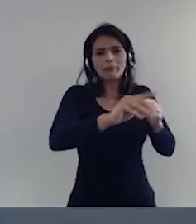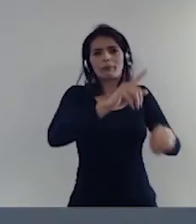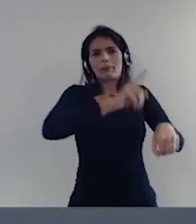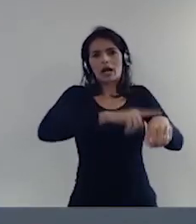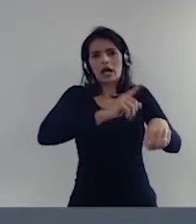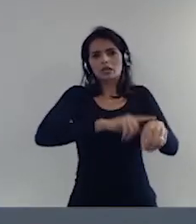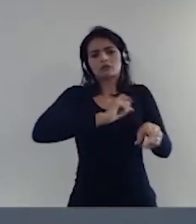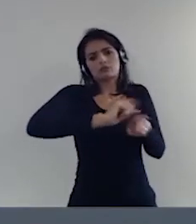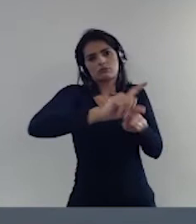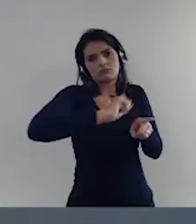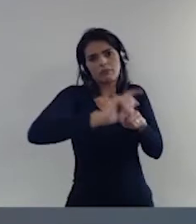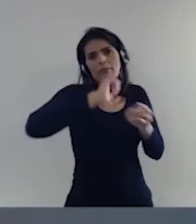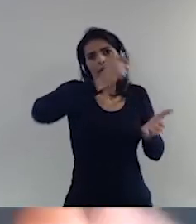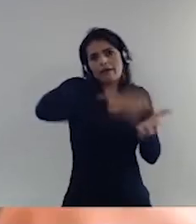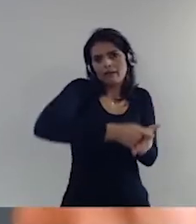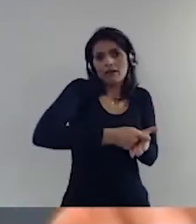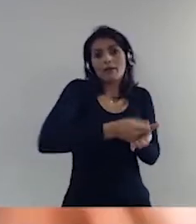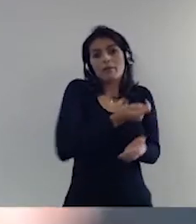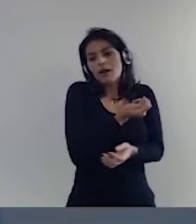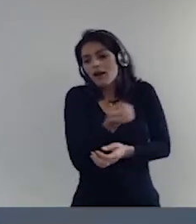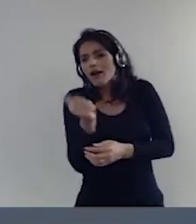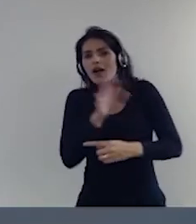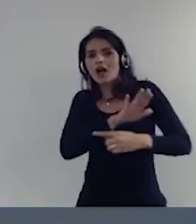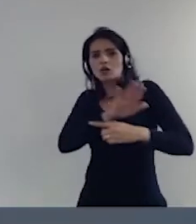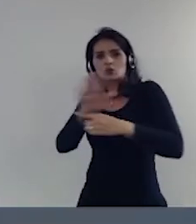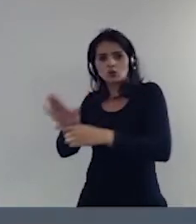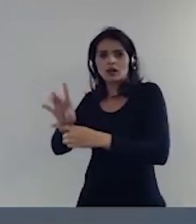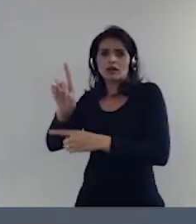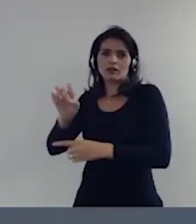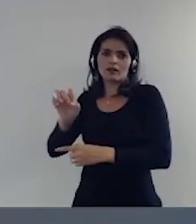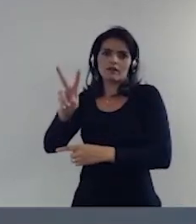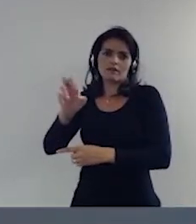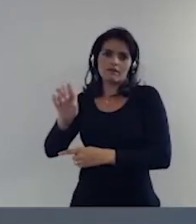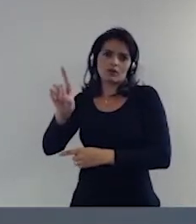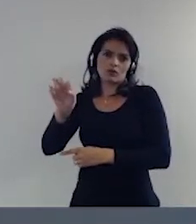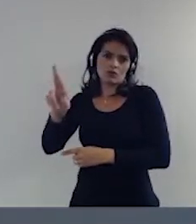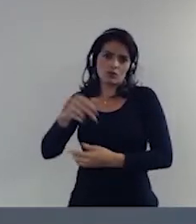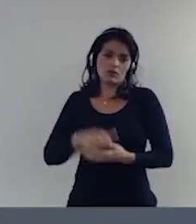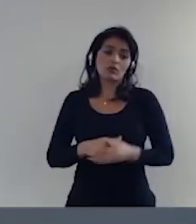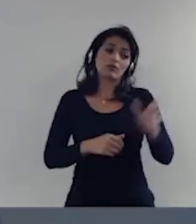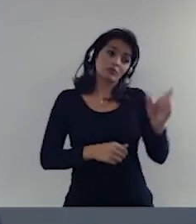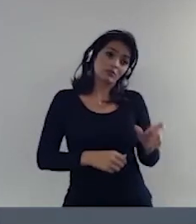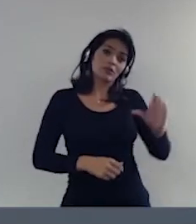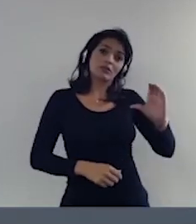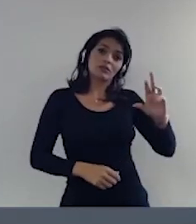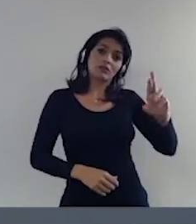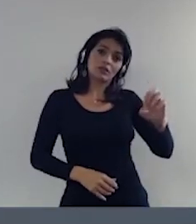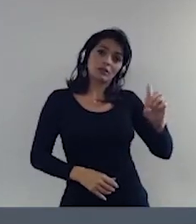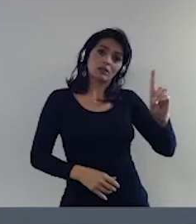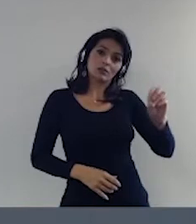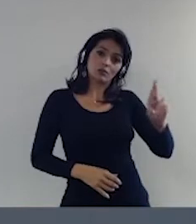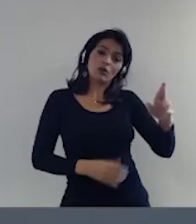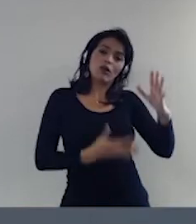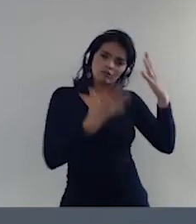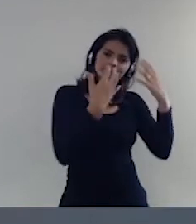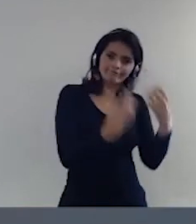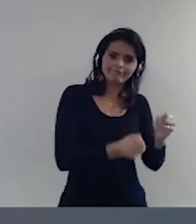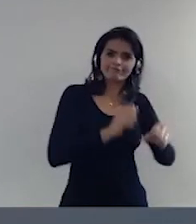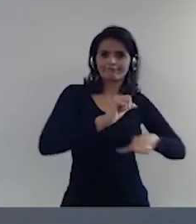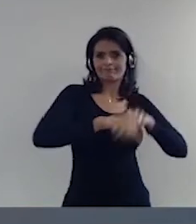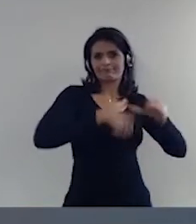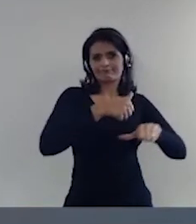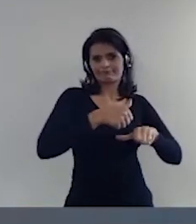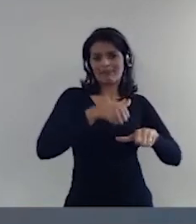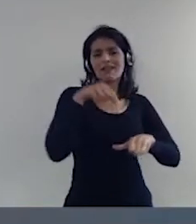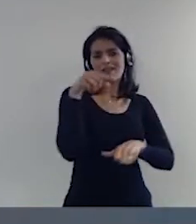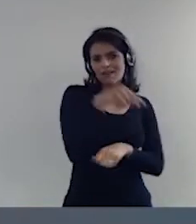forma da prestação ser realizada em benefício do devedor. Portanto, é preciso que o credor concorde com essa alteração. Essa, pelo